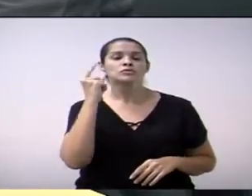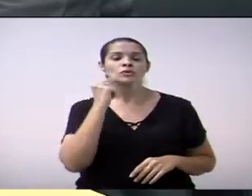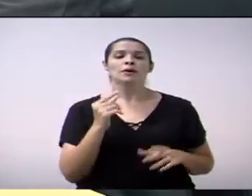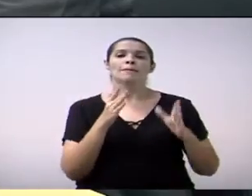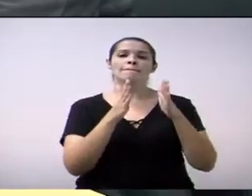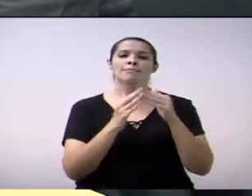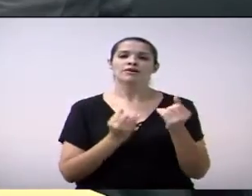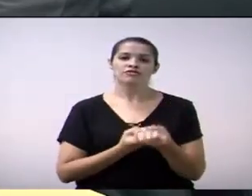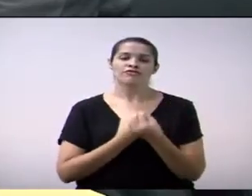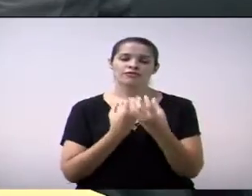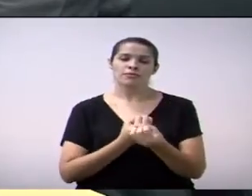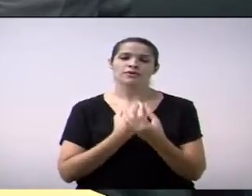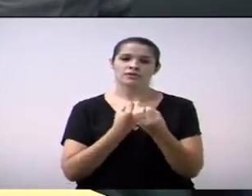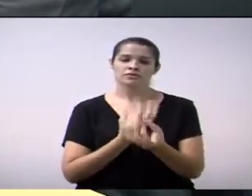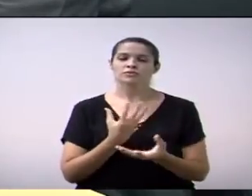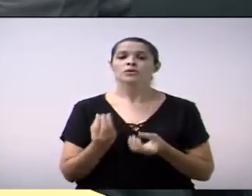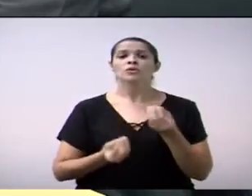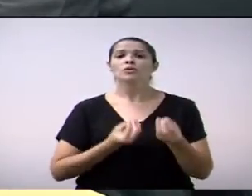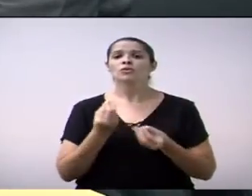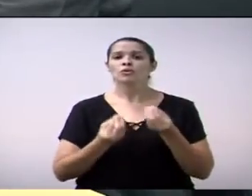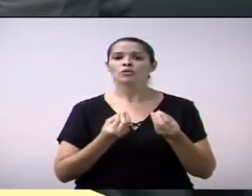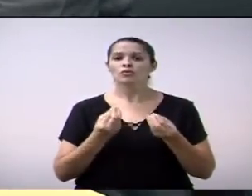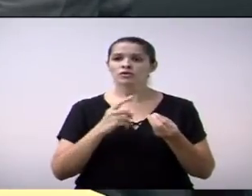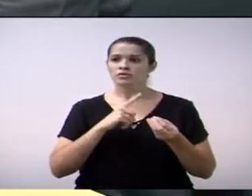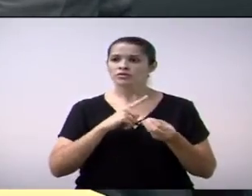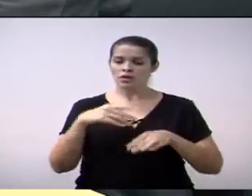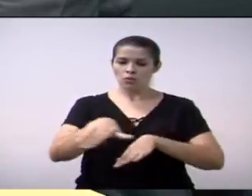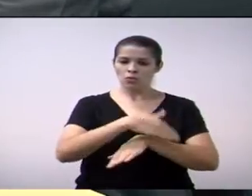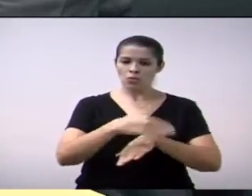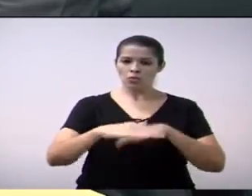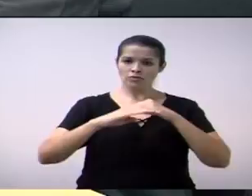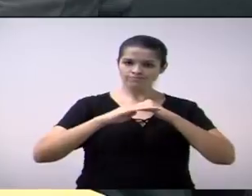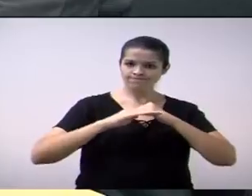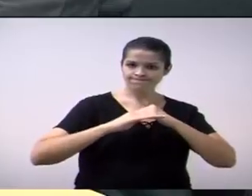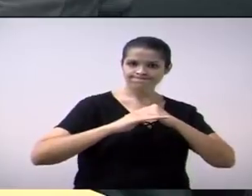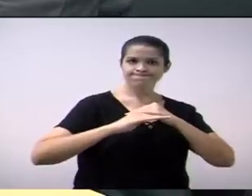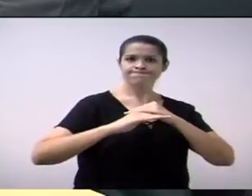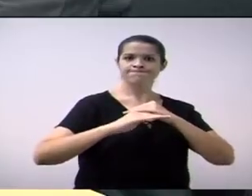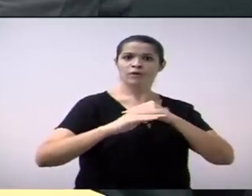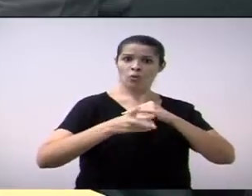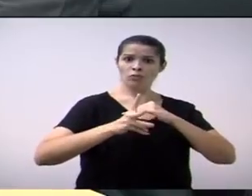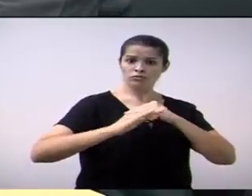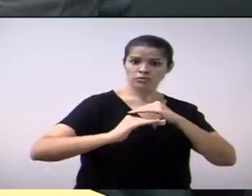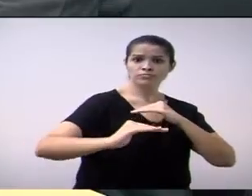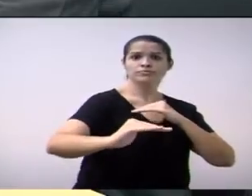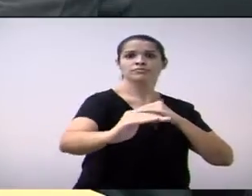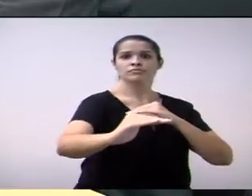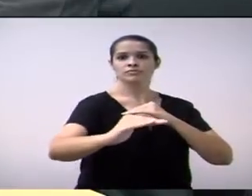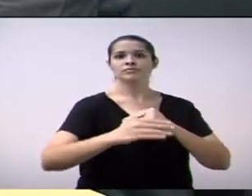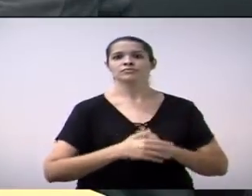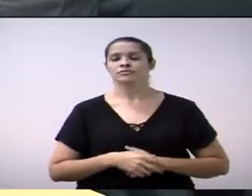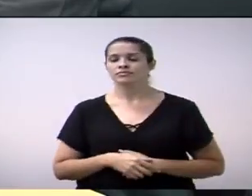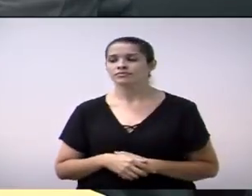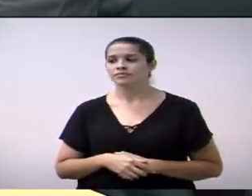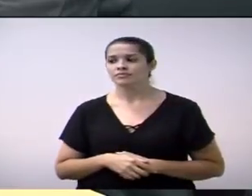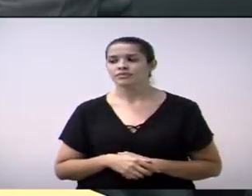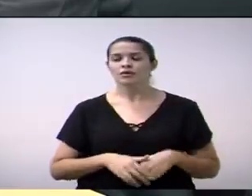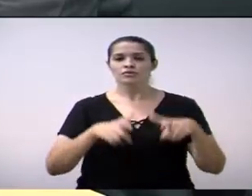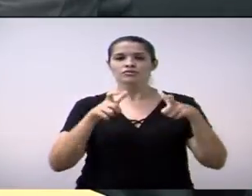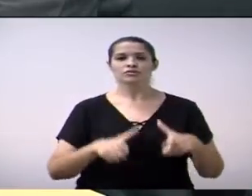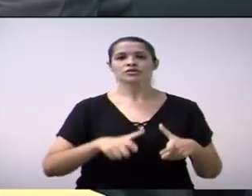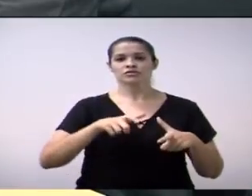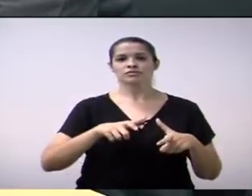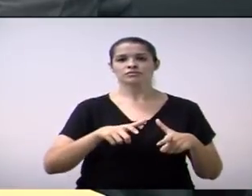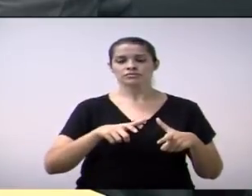a continuidade do asfalto das ruas Guilhermina Carilli e